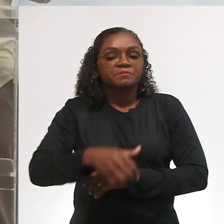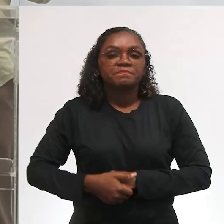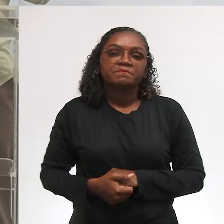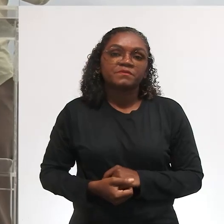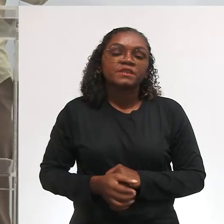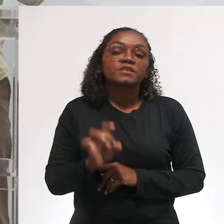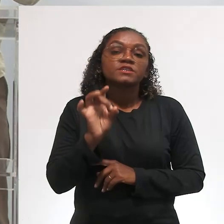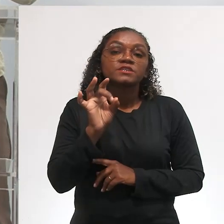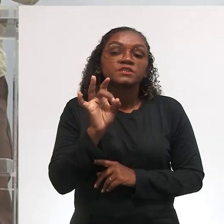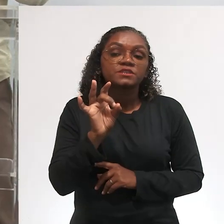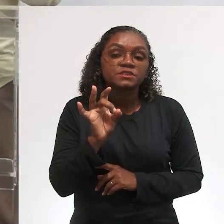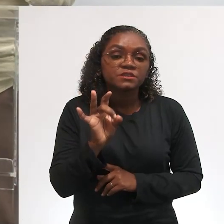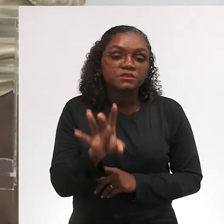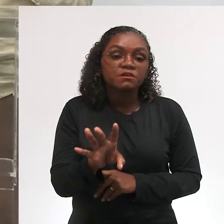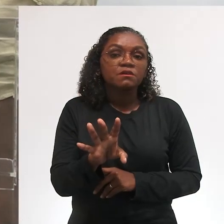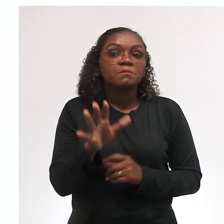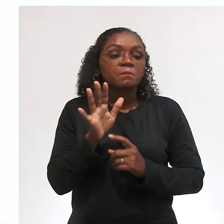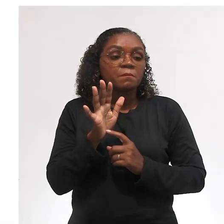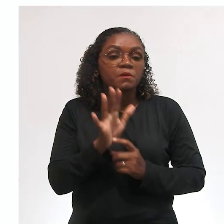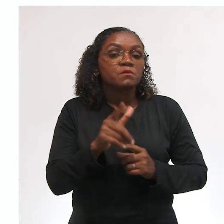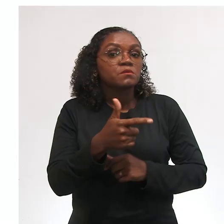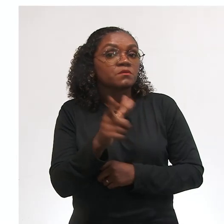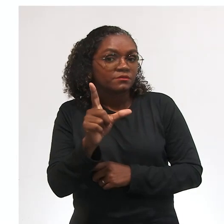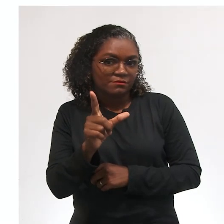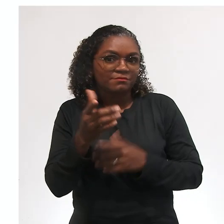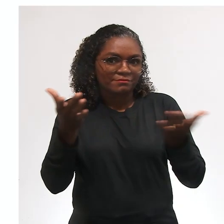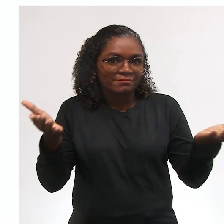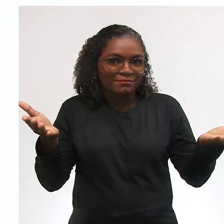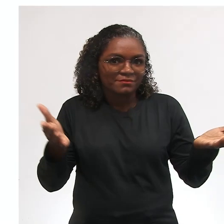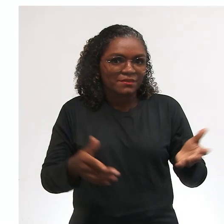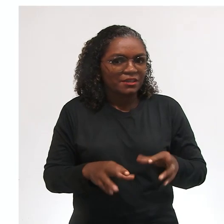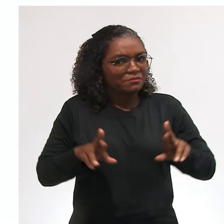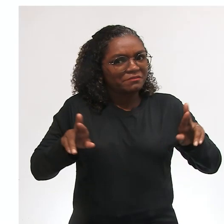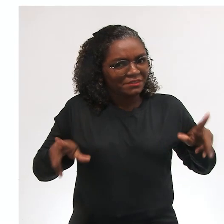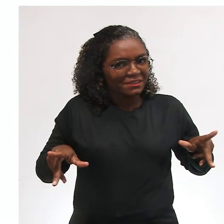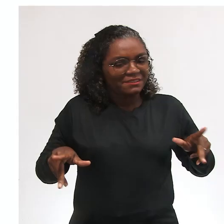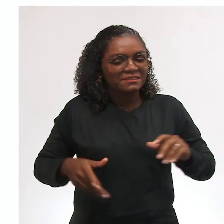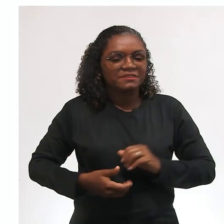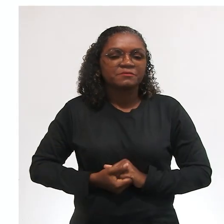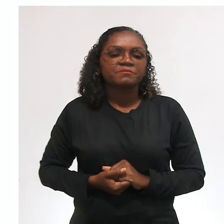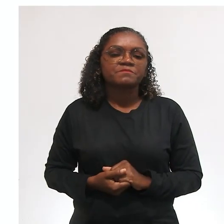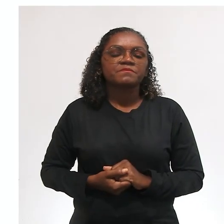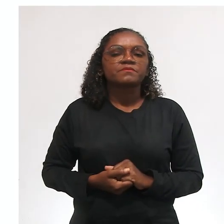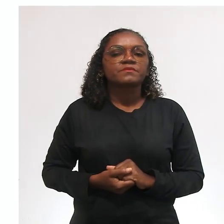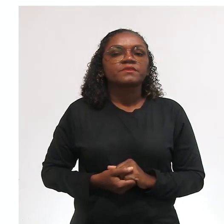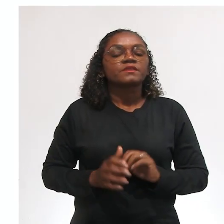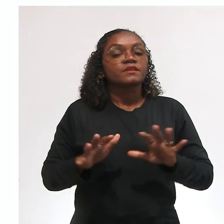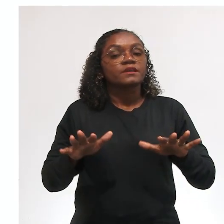reforço de maneira mais abstrata. Qual a conclusão que nós temos de tudo isso? O